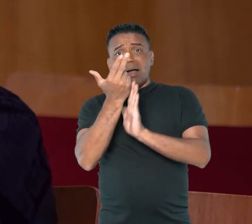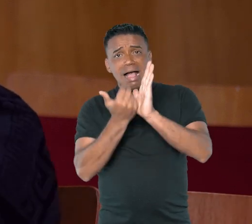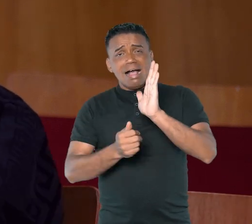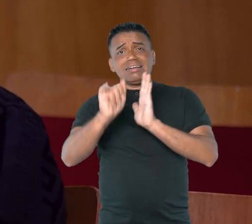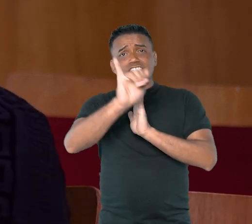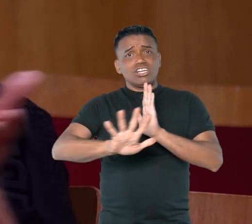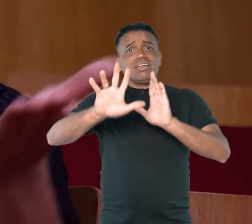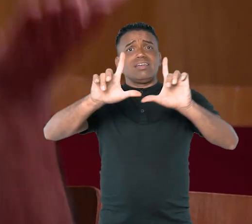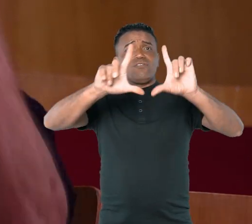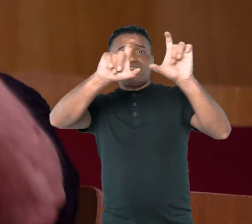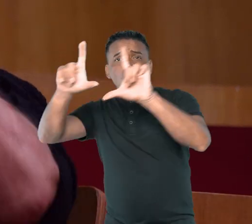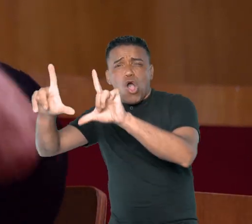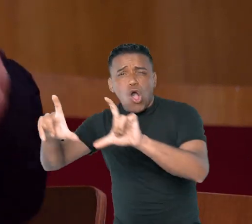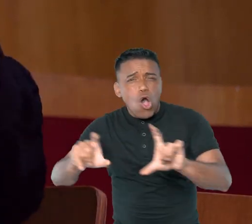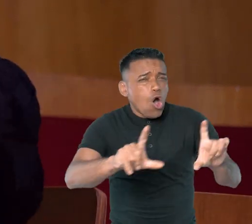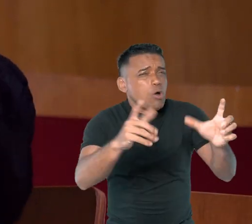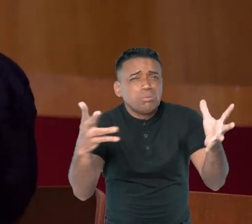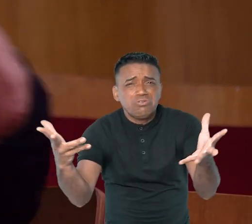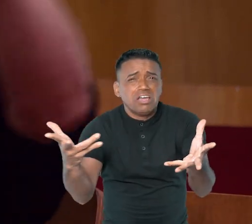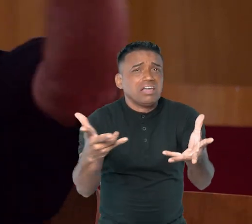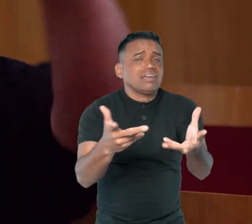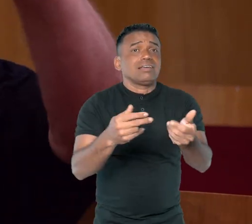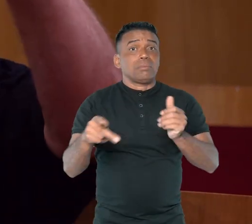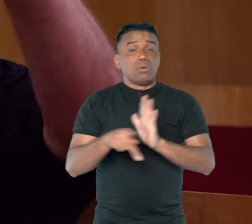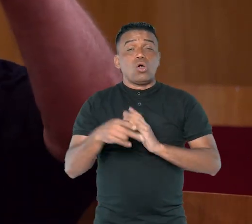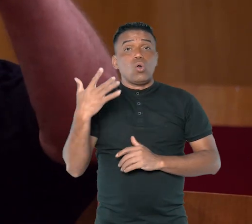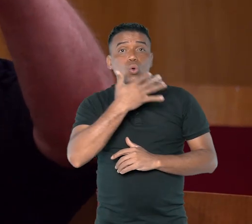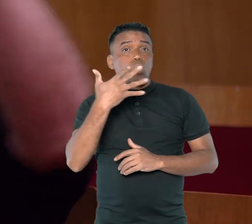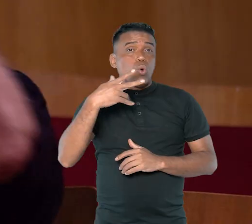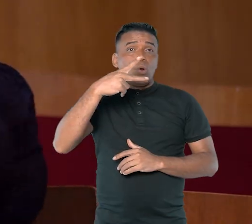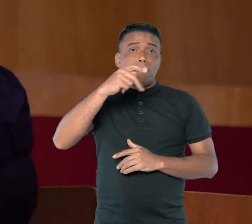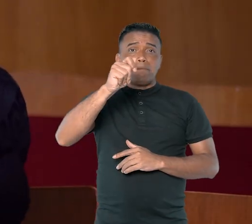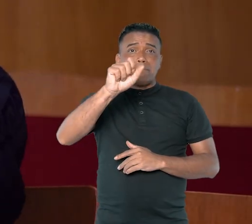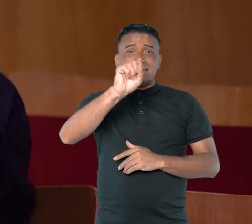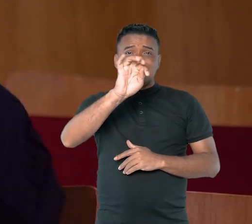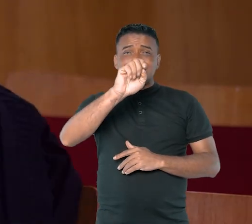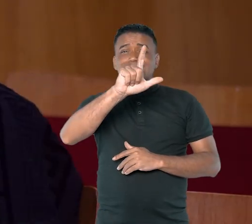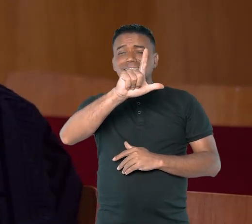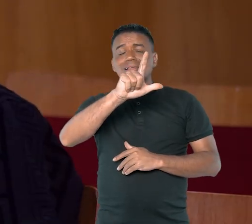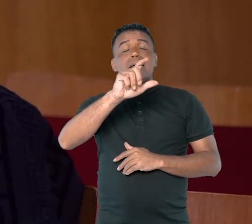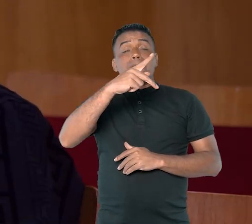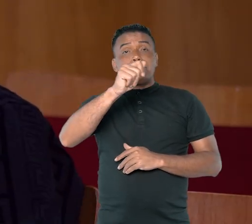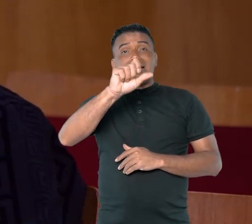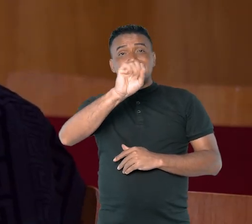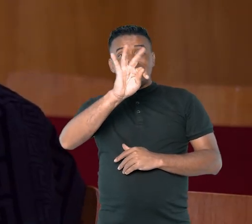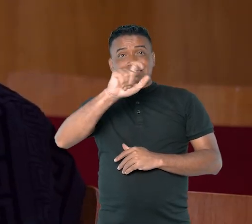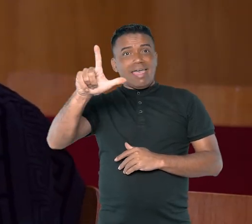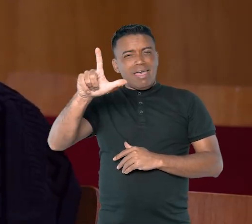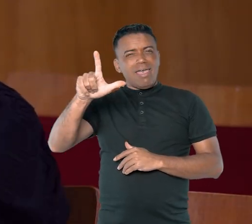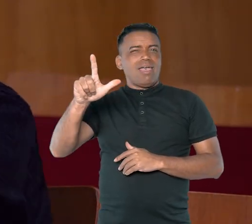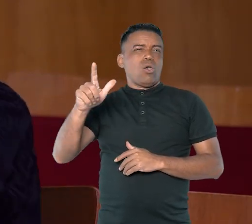são incríveis, e o tratamento pastel que elas receberam combina com o tipo de